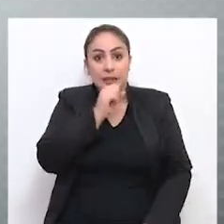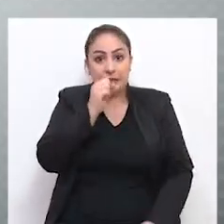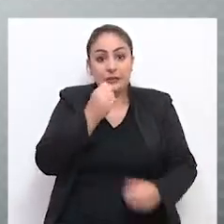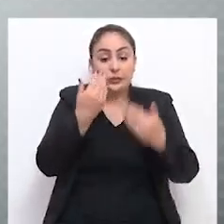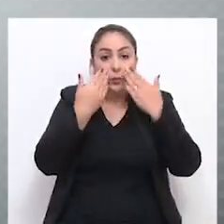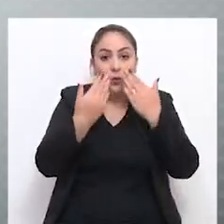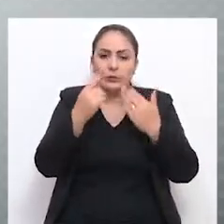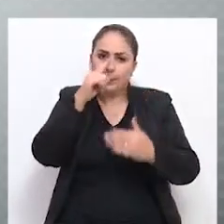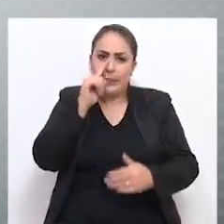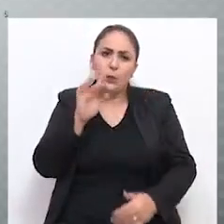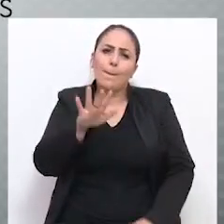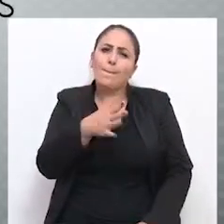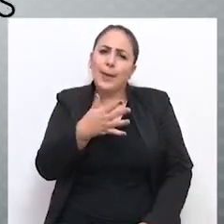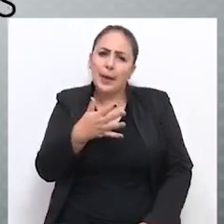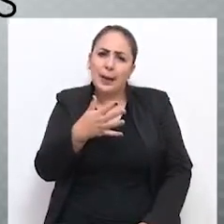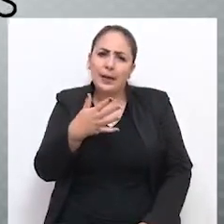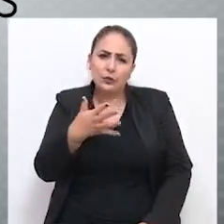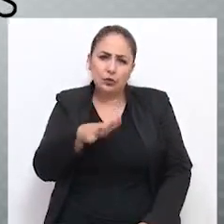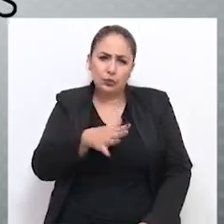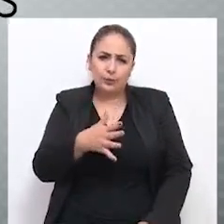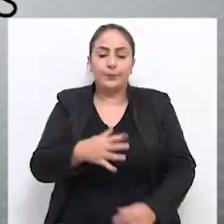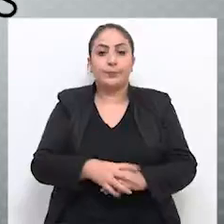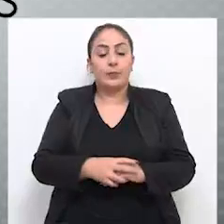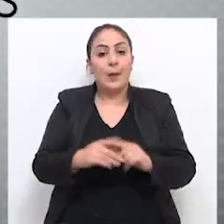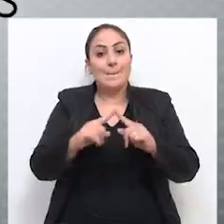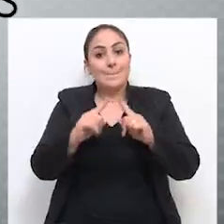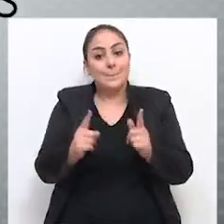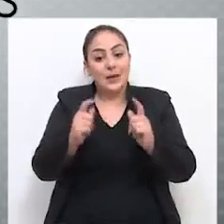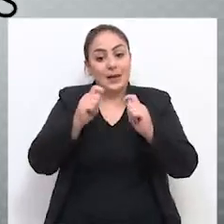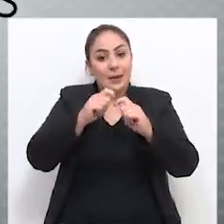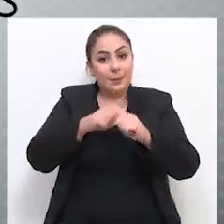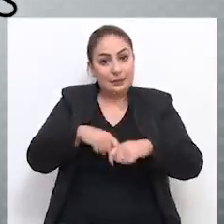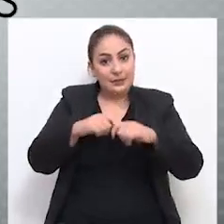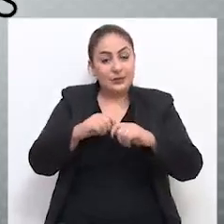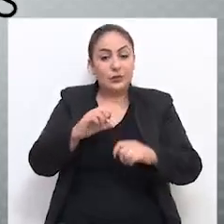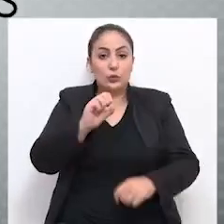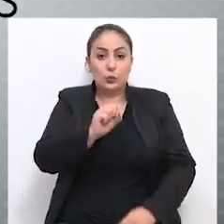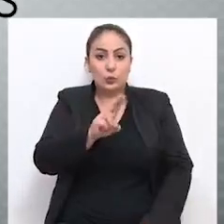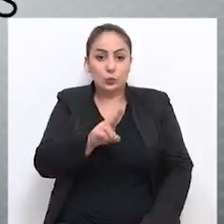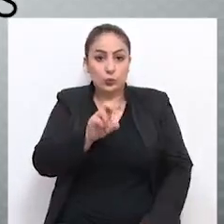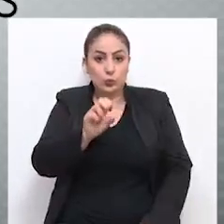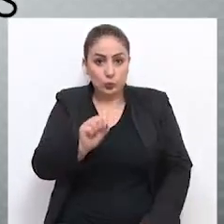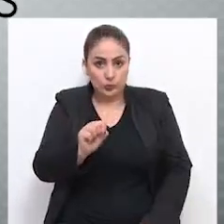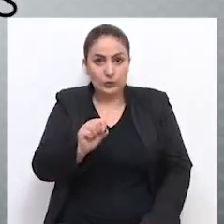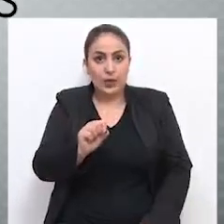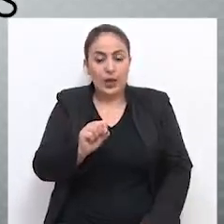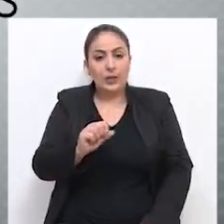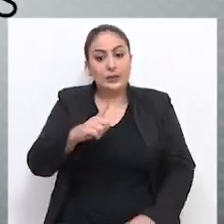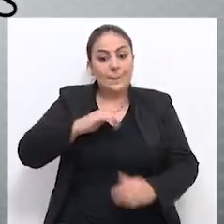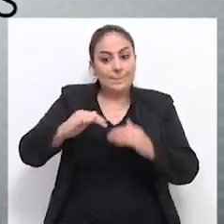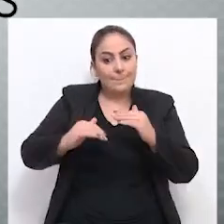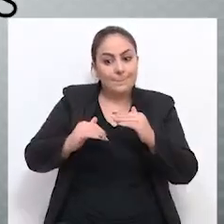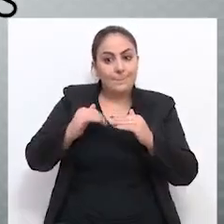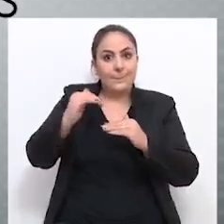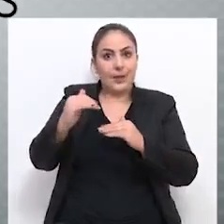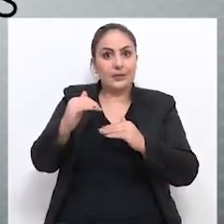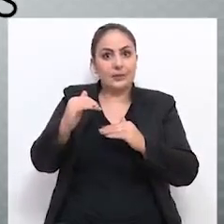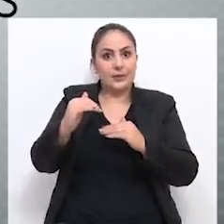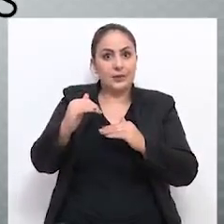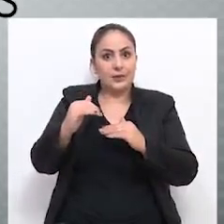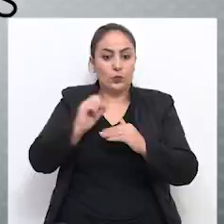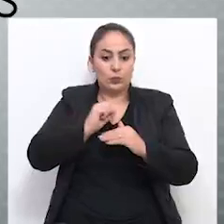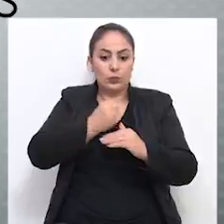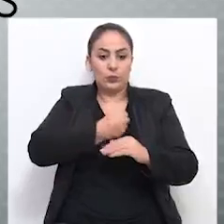A laranja indica risco médio. Nesse caso, a capacidade do sistema de saúde está acima do nível